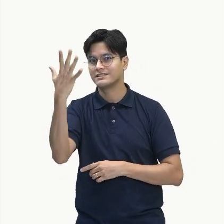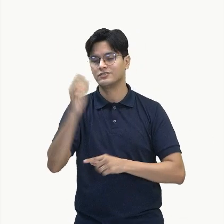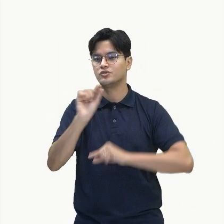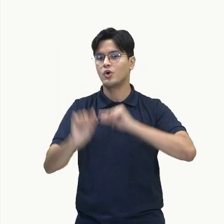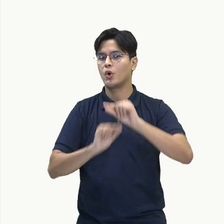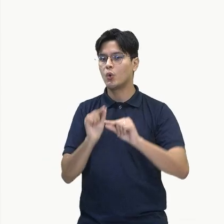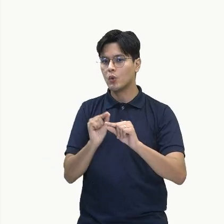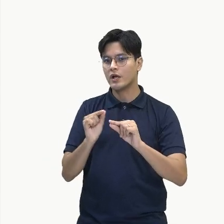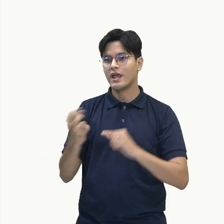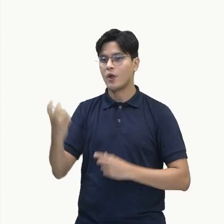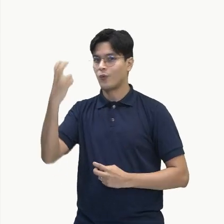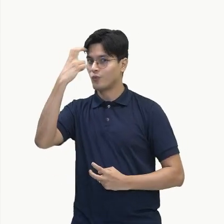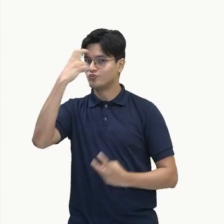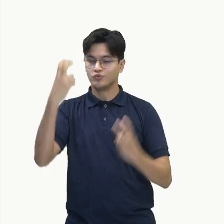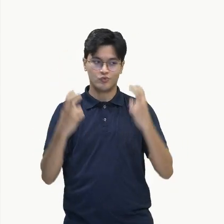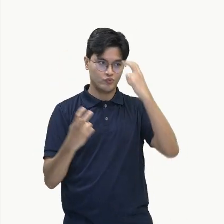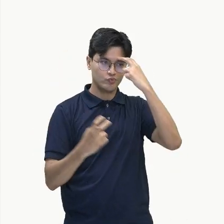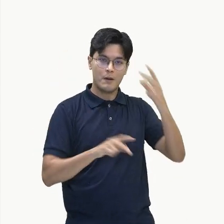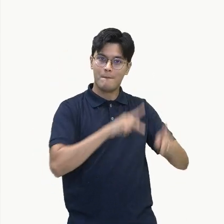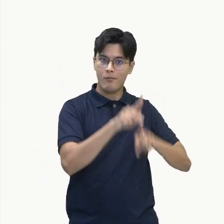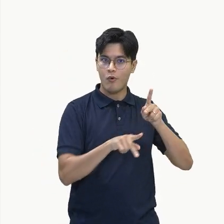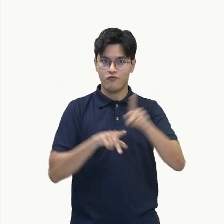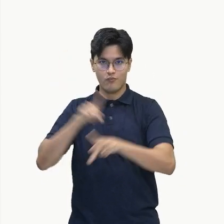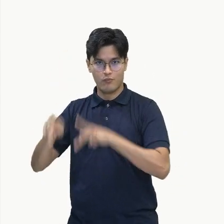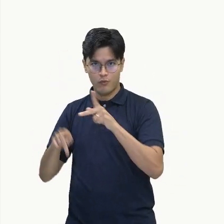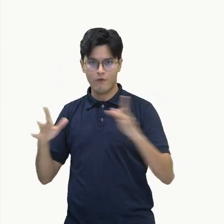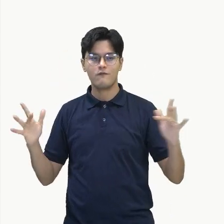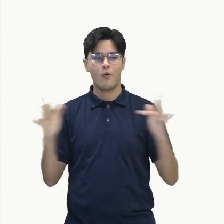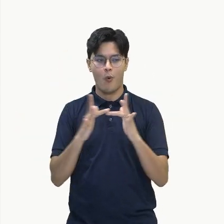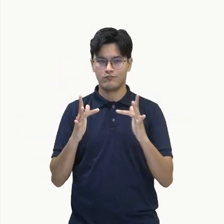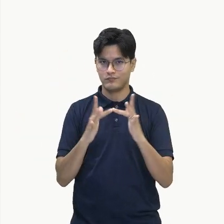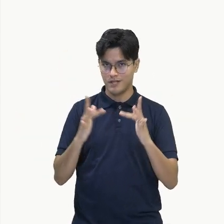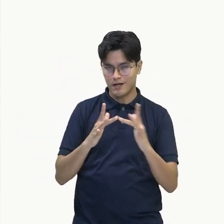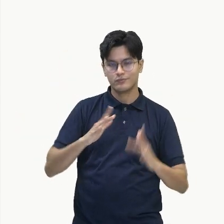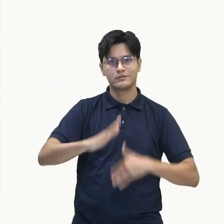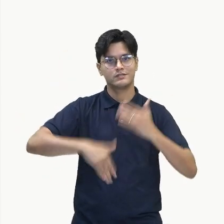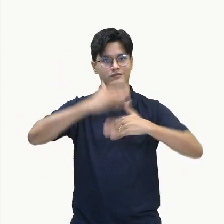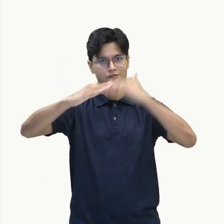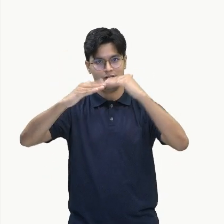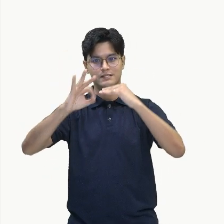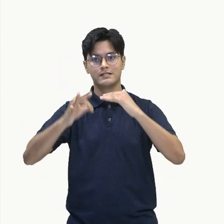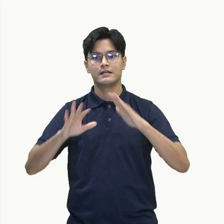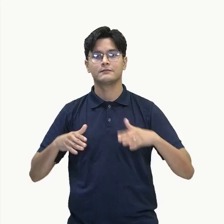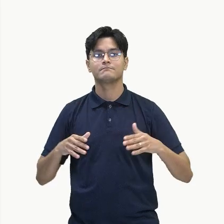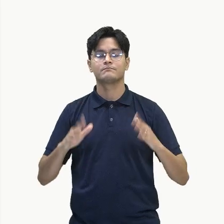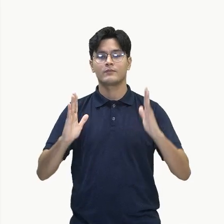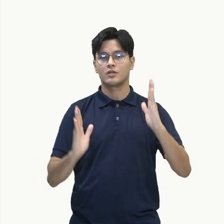os povos. No século XX, a globalização se tornou esse fenômeno, né,